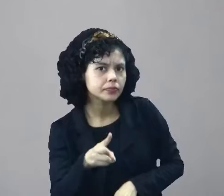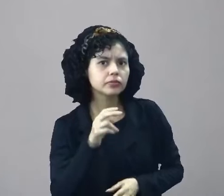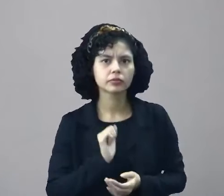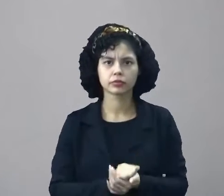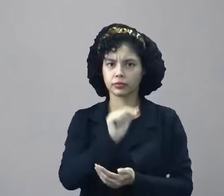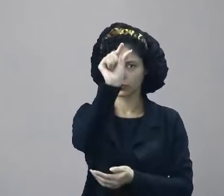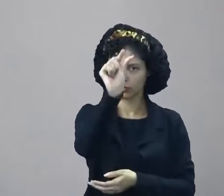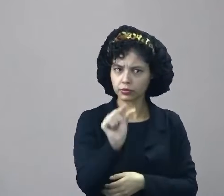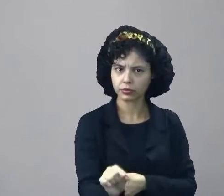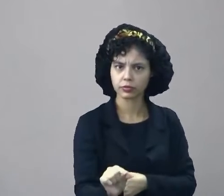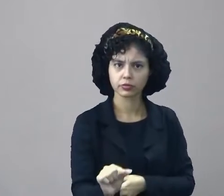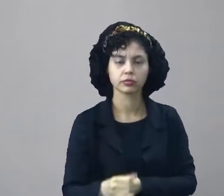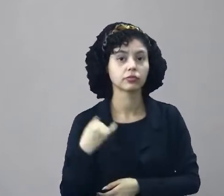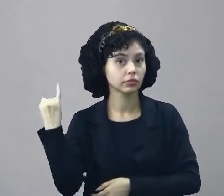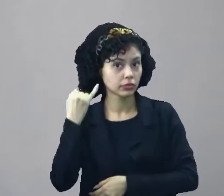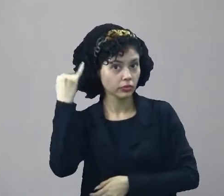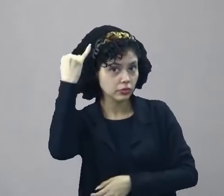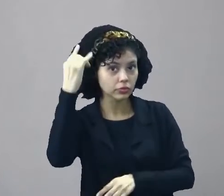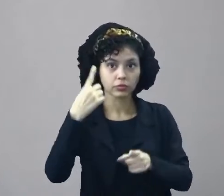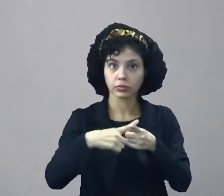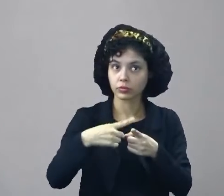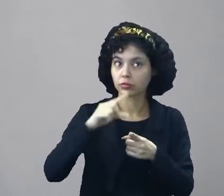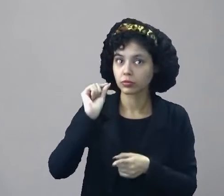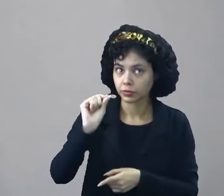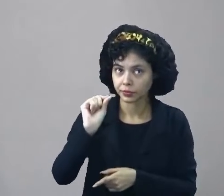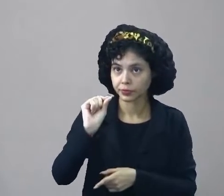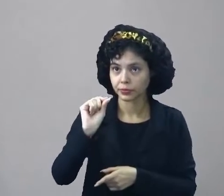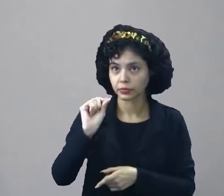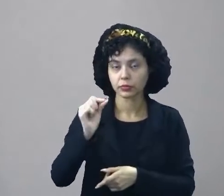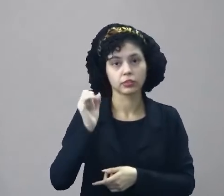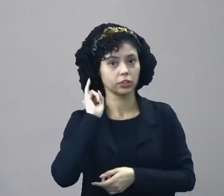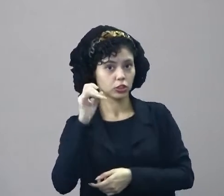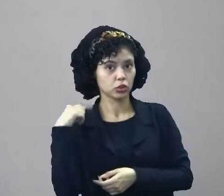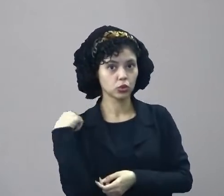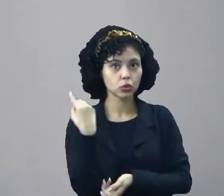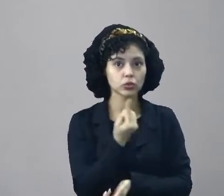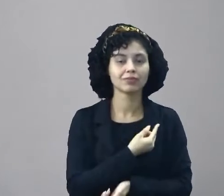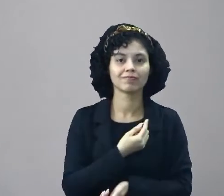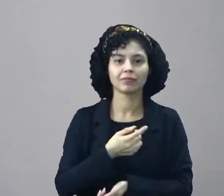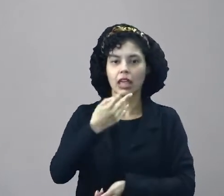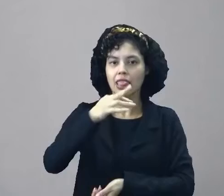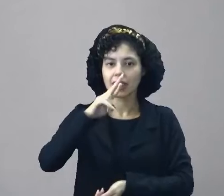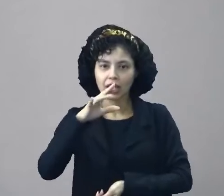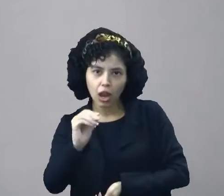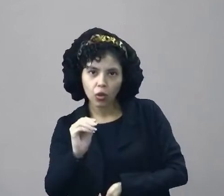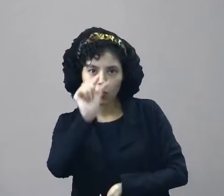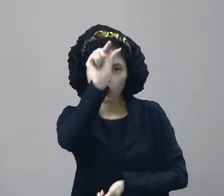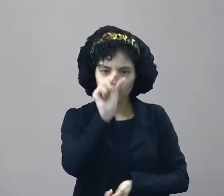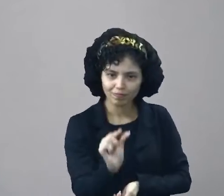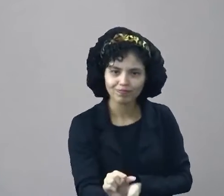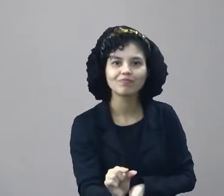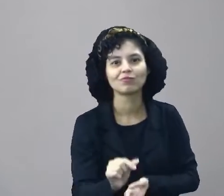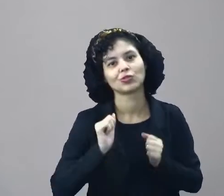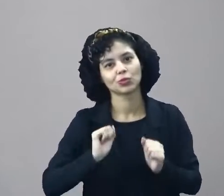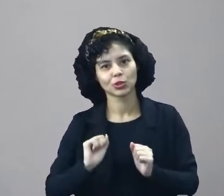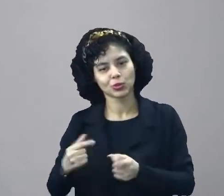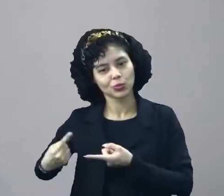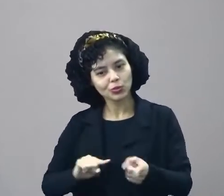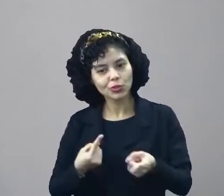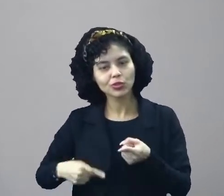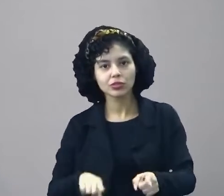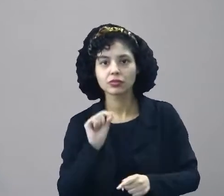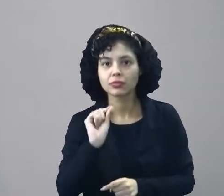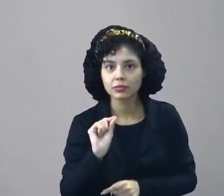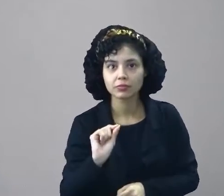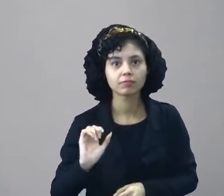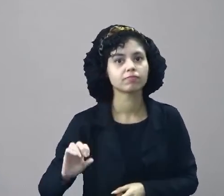medula espinhal ela é importante porque se, por exemplo, se nós sofrermos um trauma na medula espinhal, isso pode provocar aí